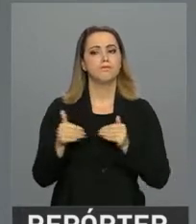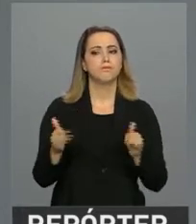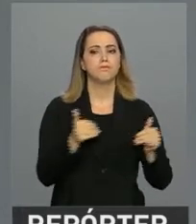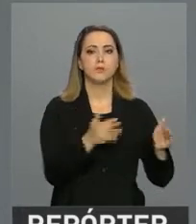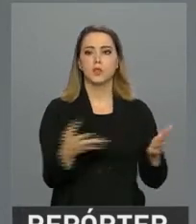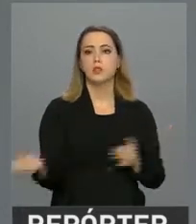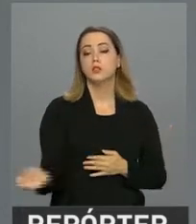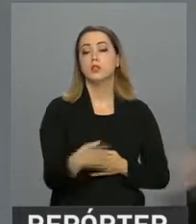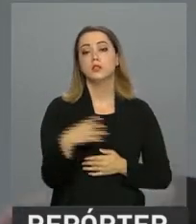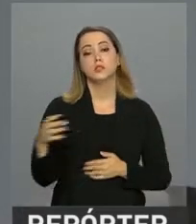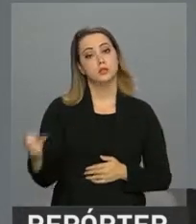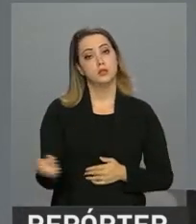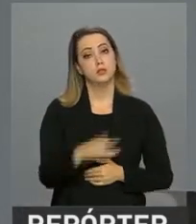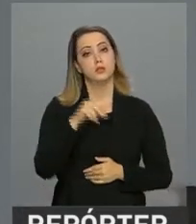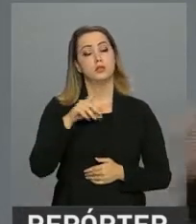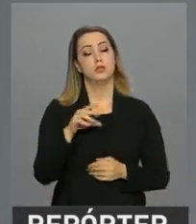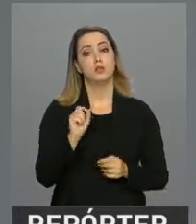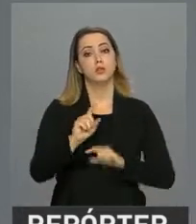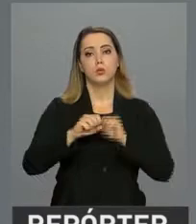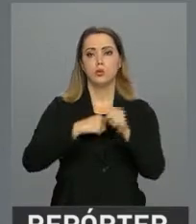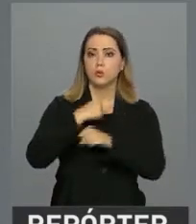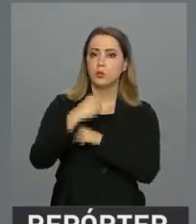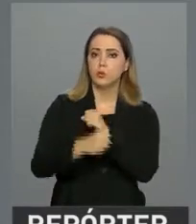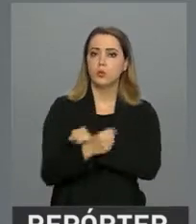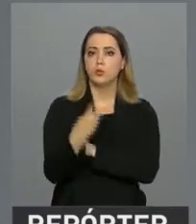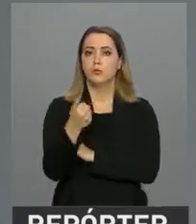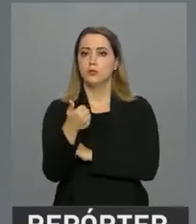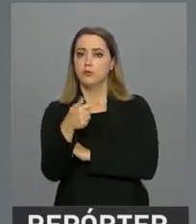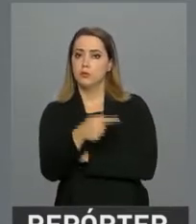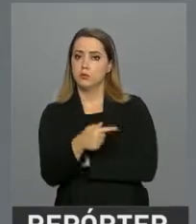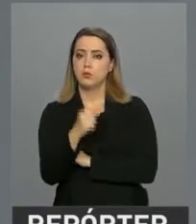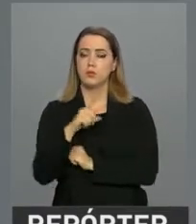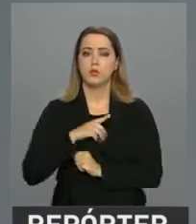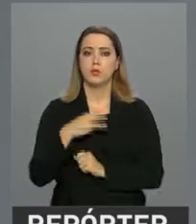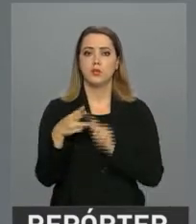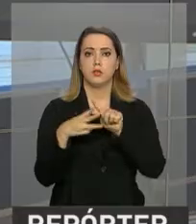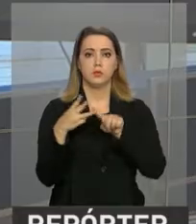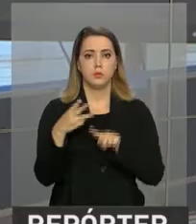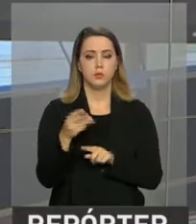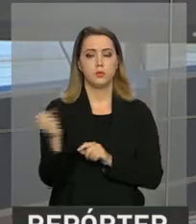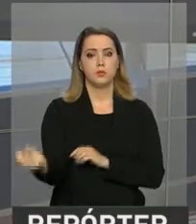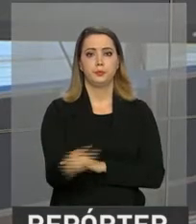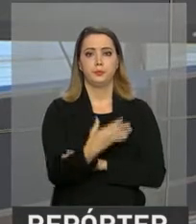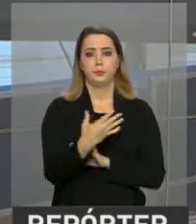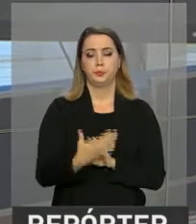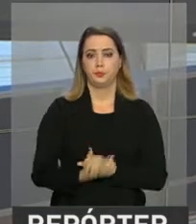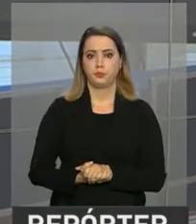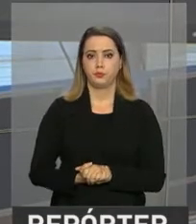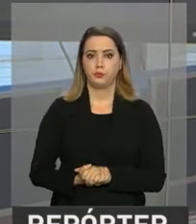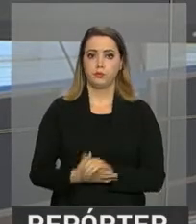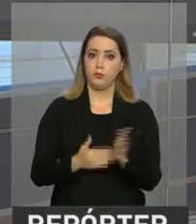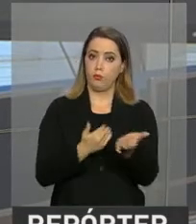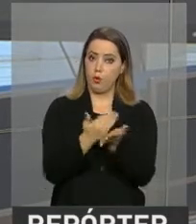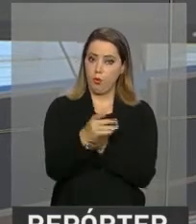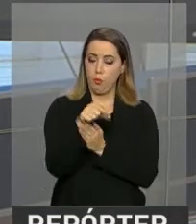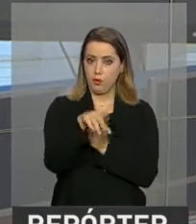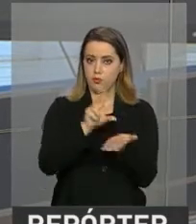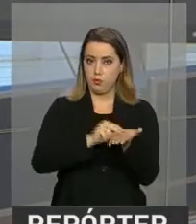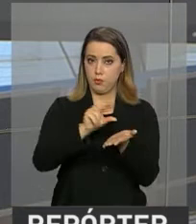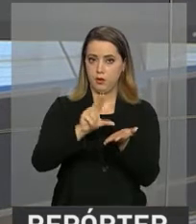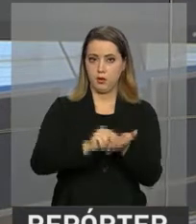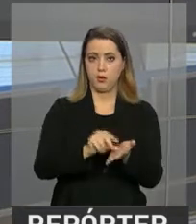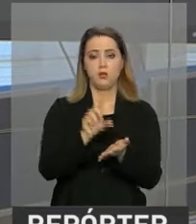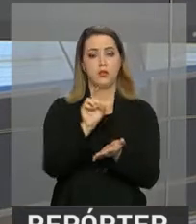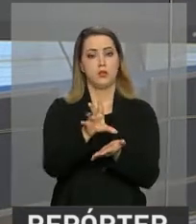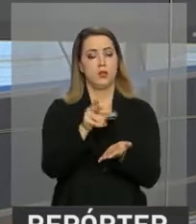essas inovações já ostentando o ano de 2017 teremos aí a terceira unidade inicialmente o aplicativo estará